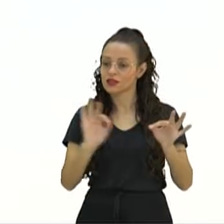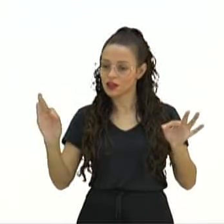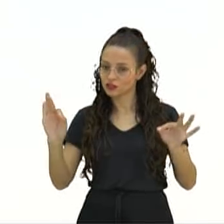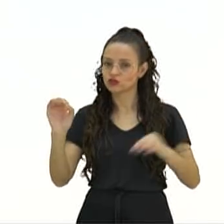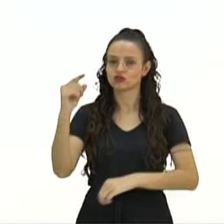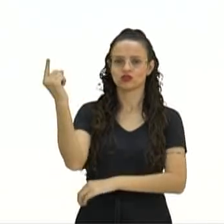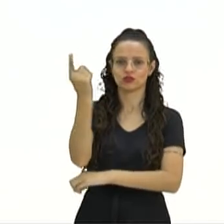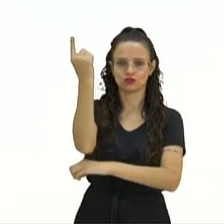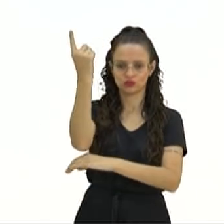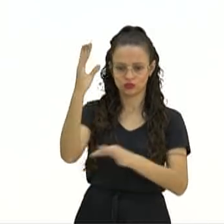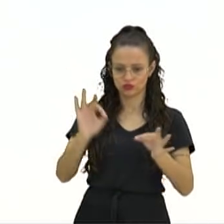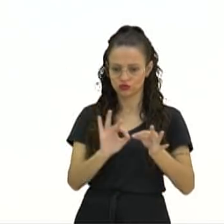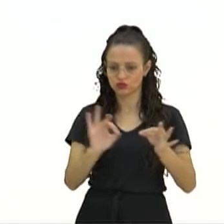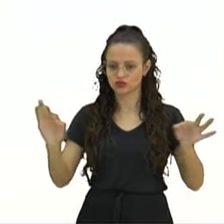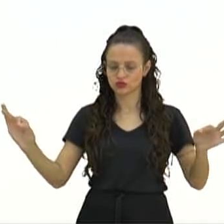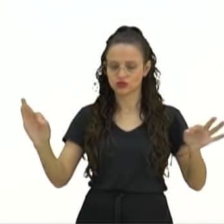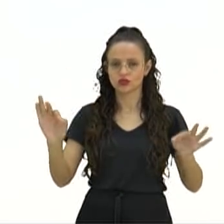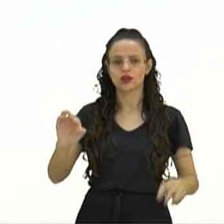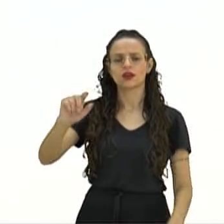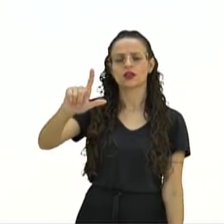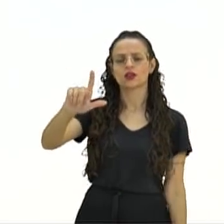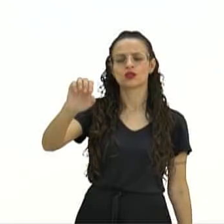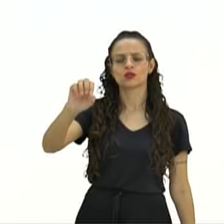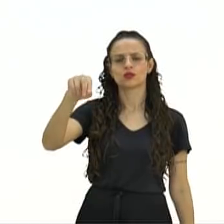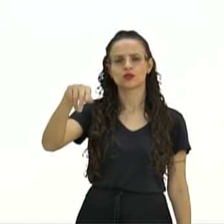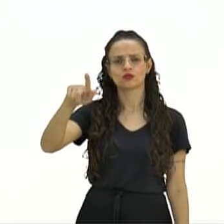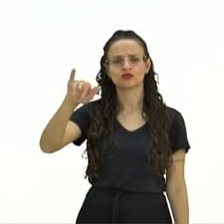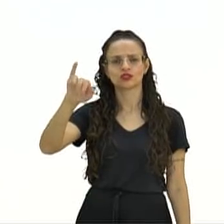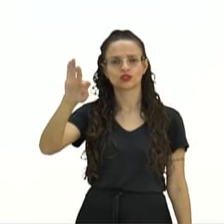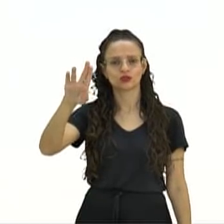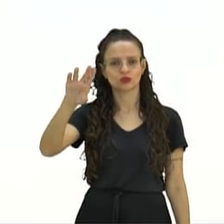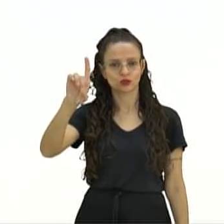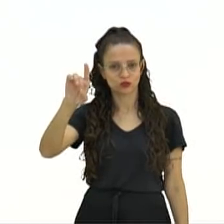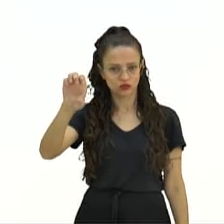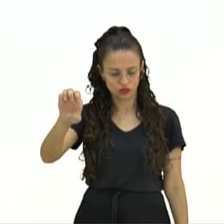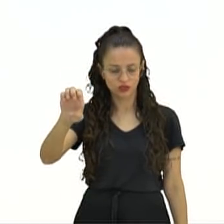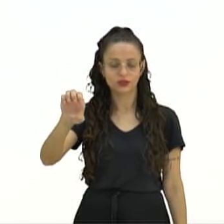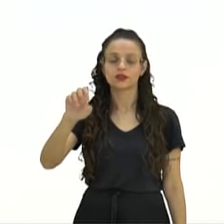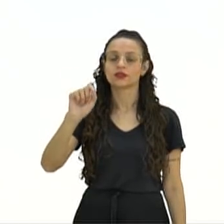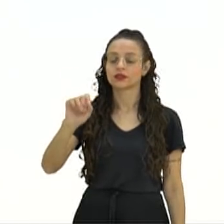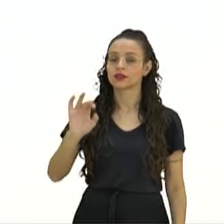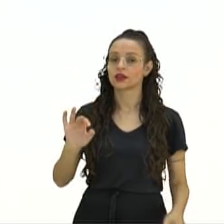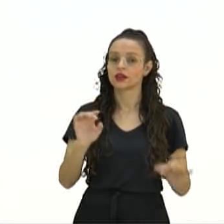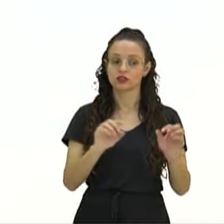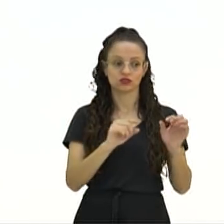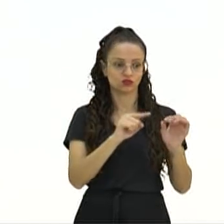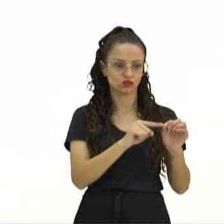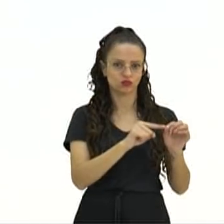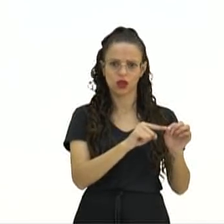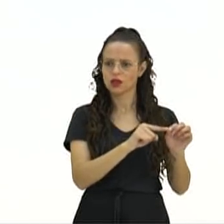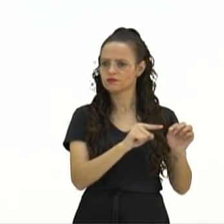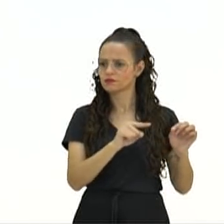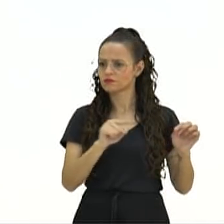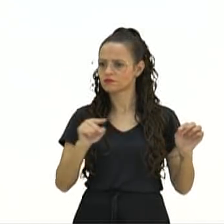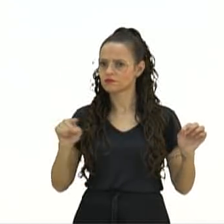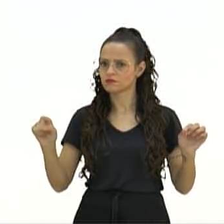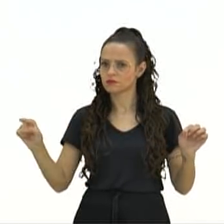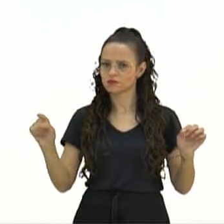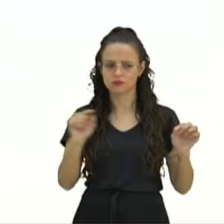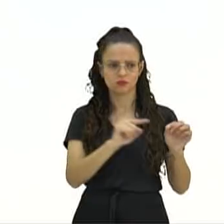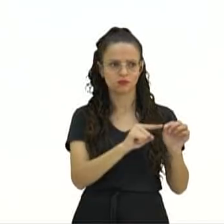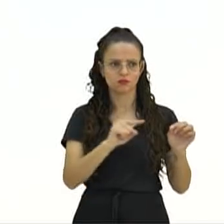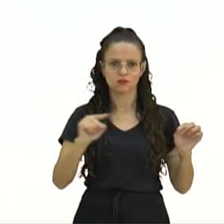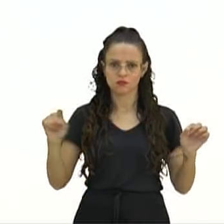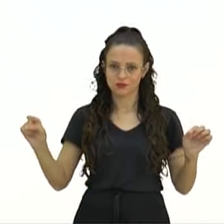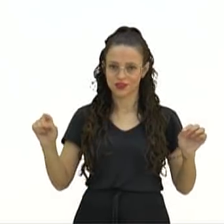da latitude. O que é a longitude e a latitude? A latitude, a distância de qualquer ponto da Terra em relação